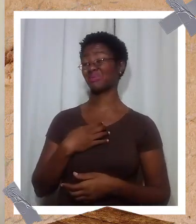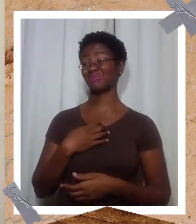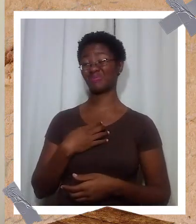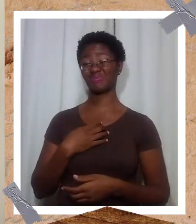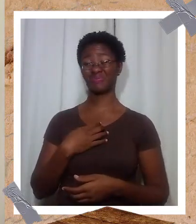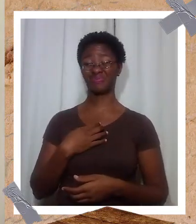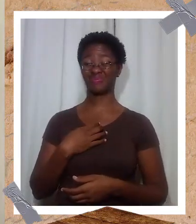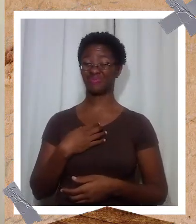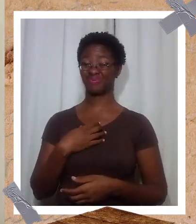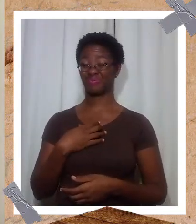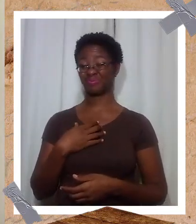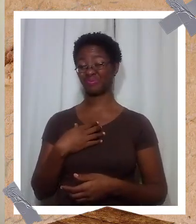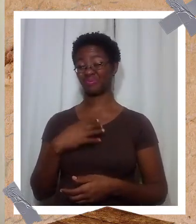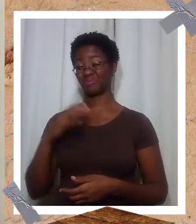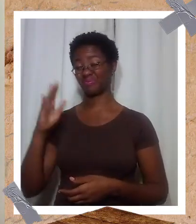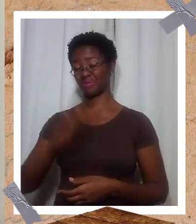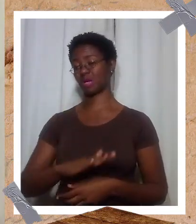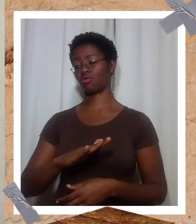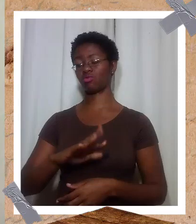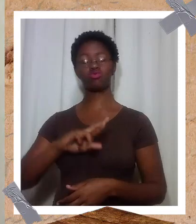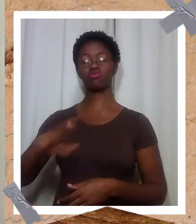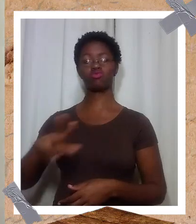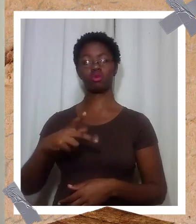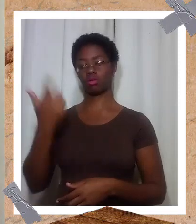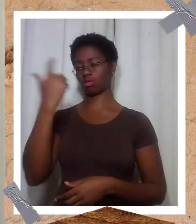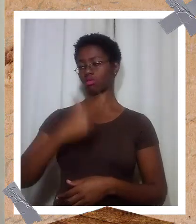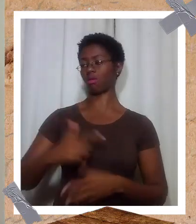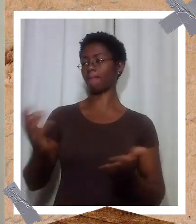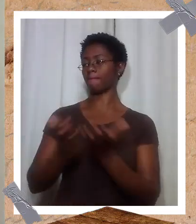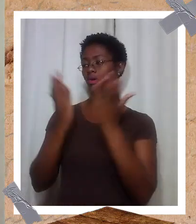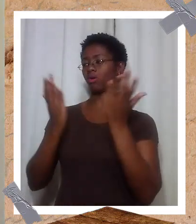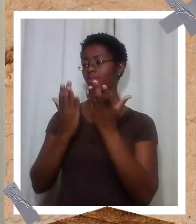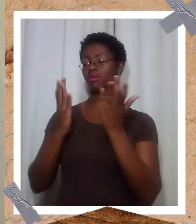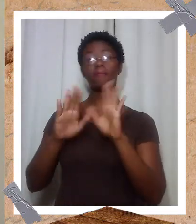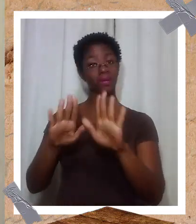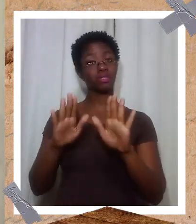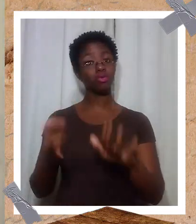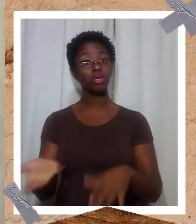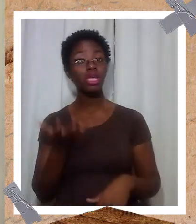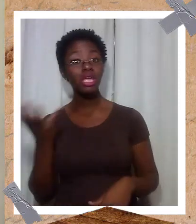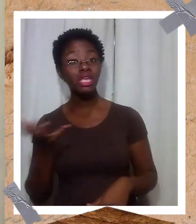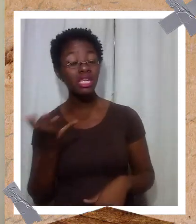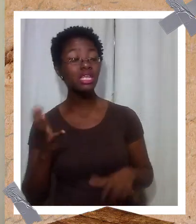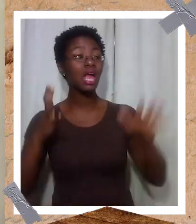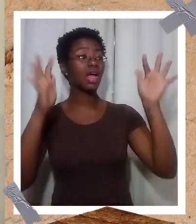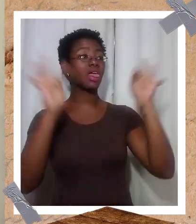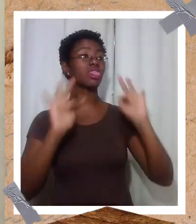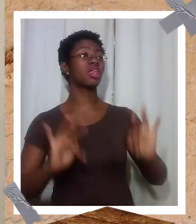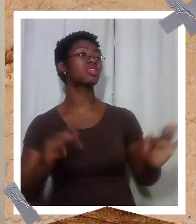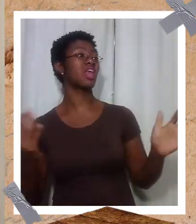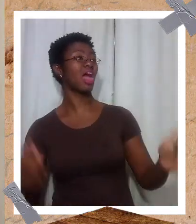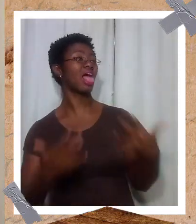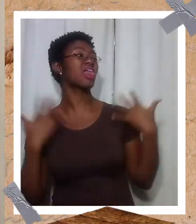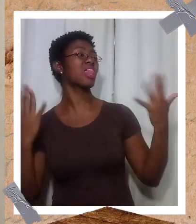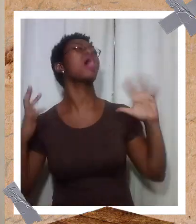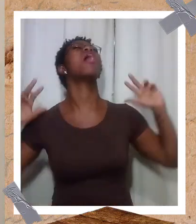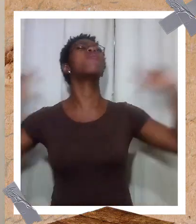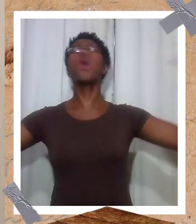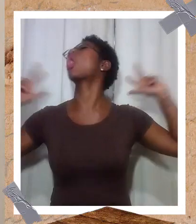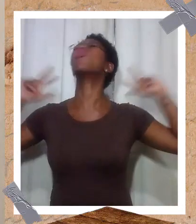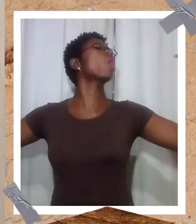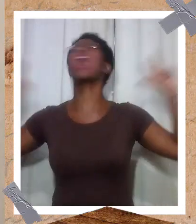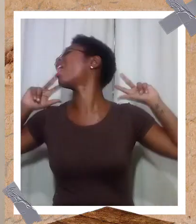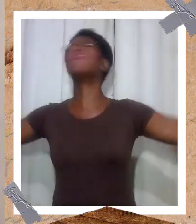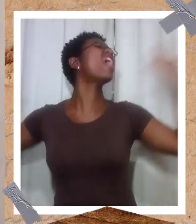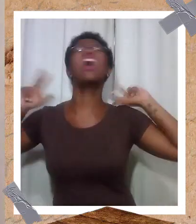não sabia estar ali, é porque eu queria mais vida, mais alegria, porque da onde eu venho, essa é a cultura. Festejar, celebrar a